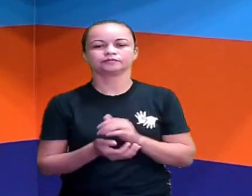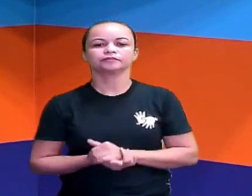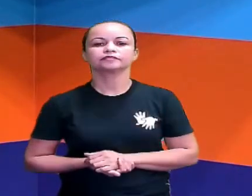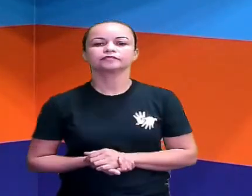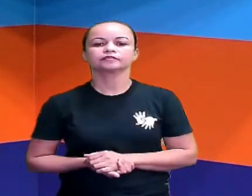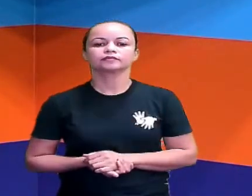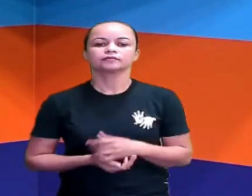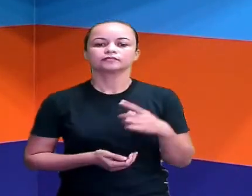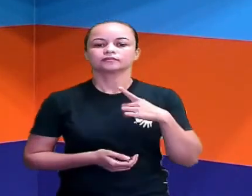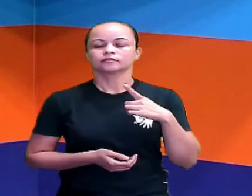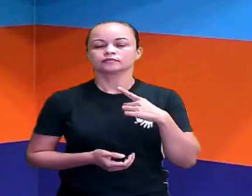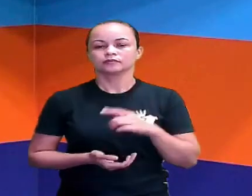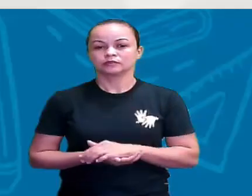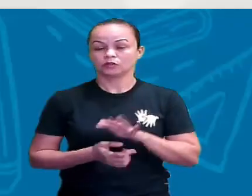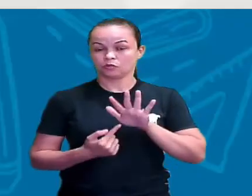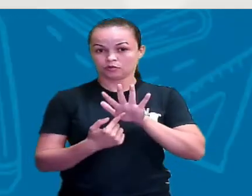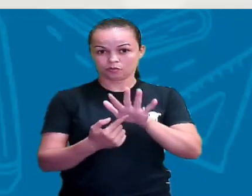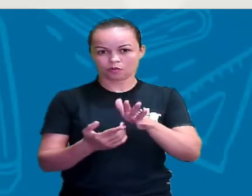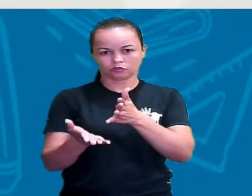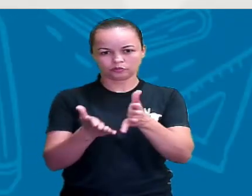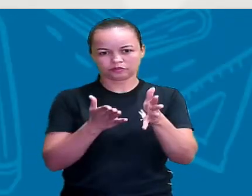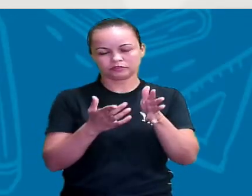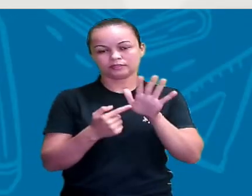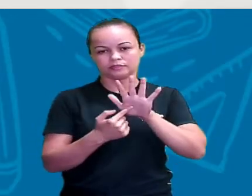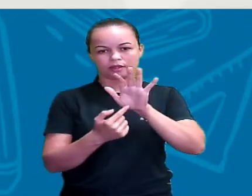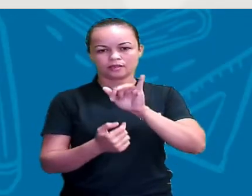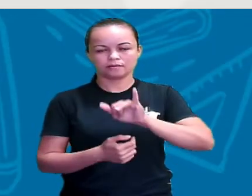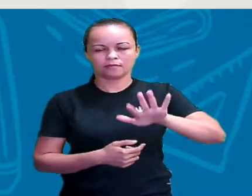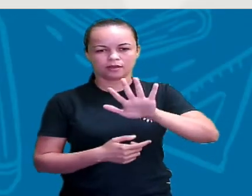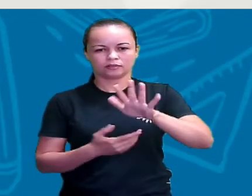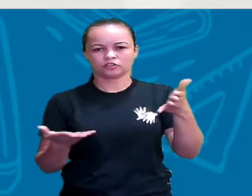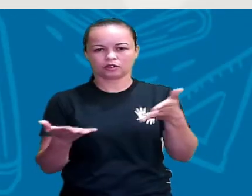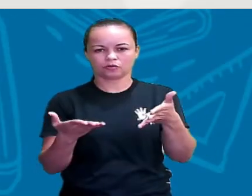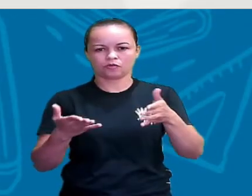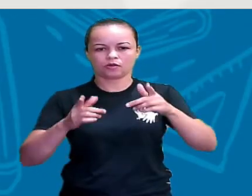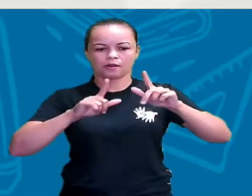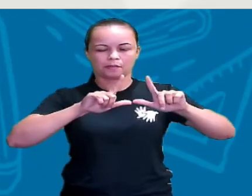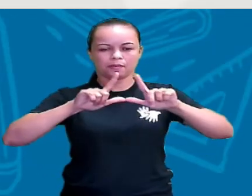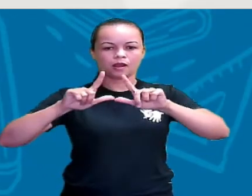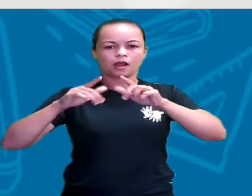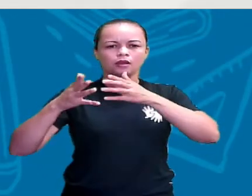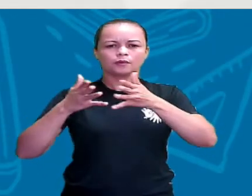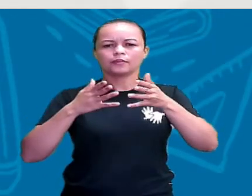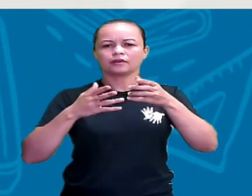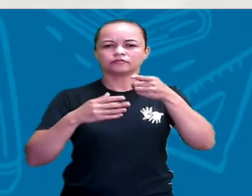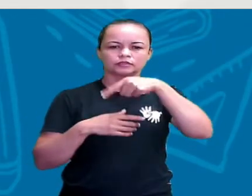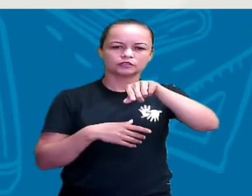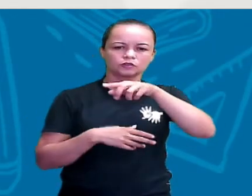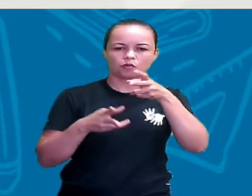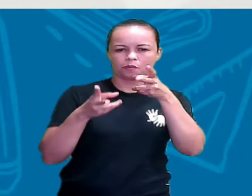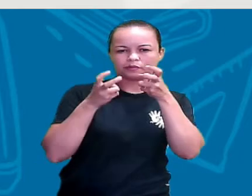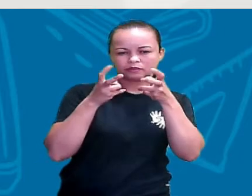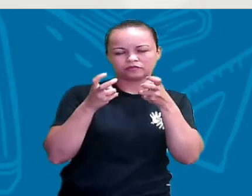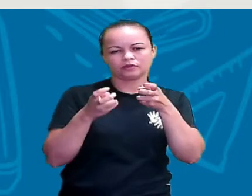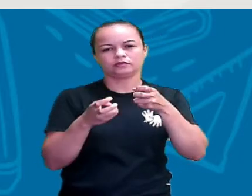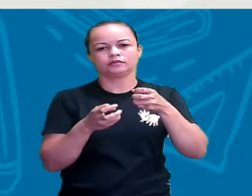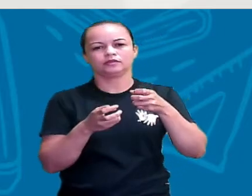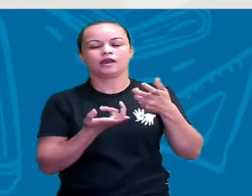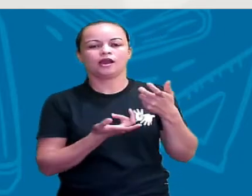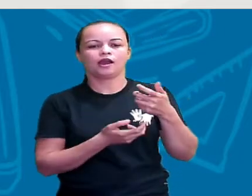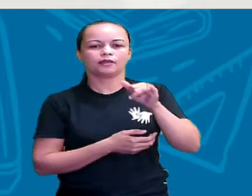eu tenho o seguinte aqui, ó. Trouxe aqui as minhas 2 figuras para vocês observarem. a minha figura 1 e a minha